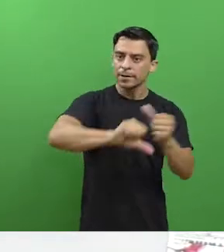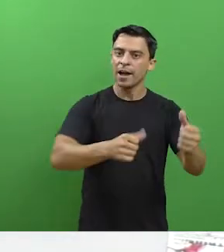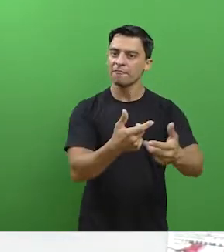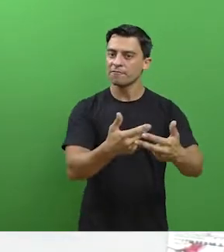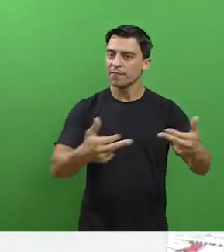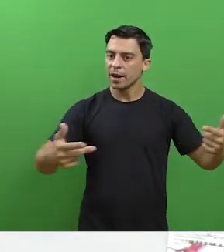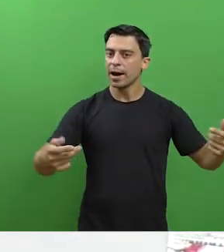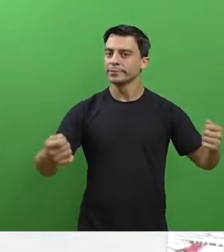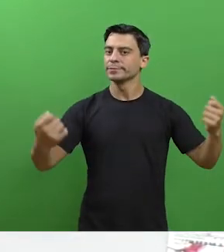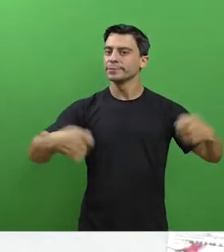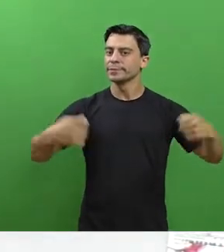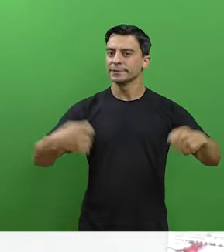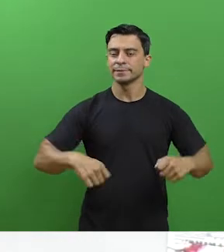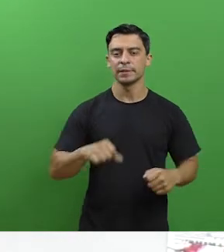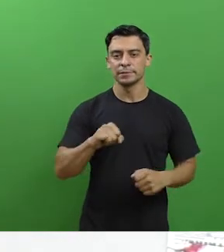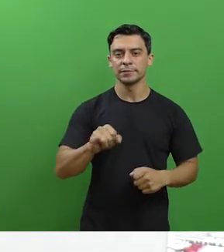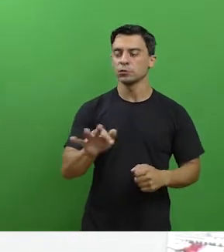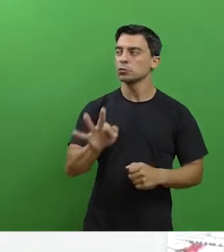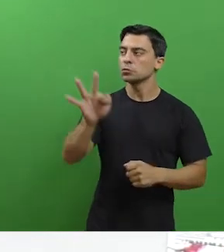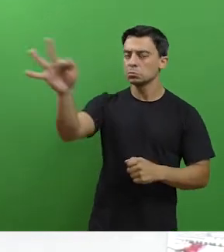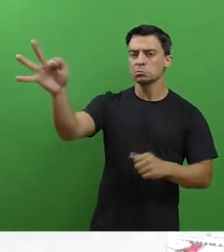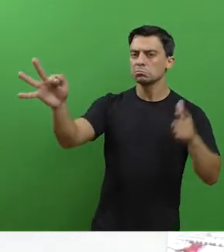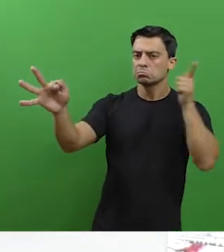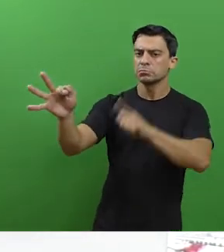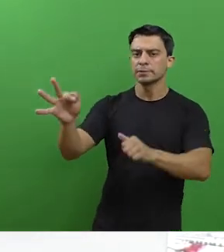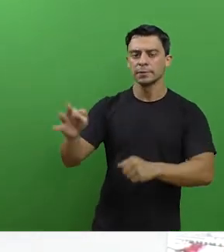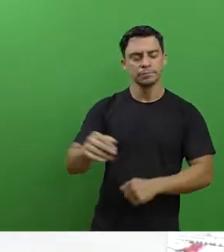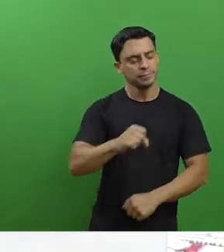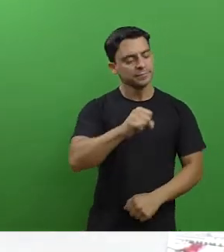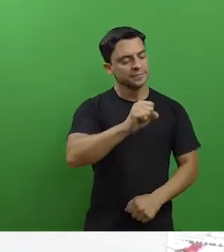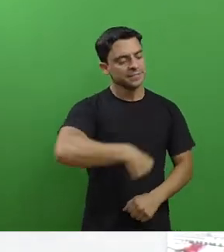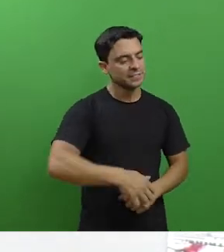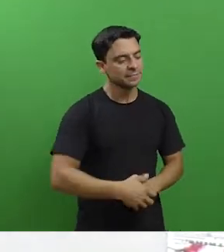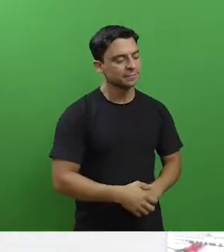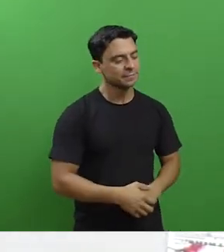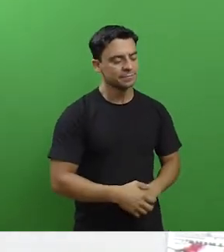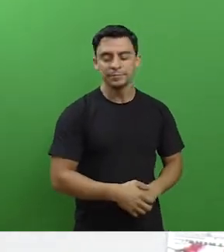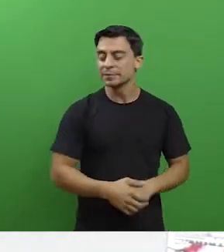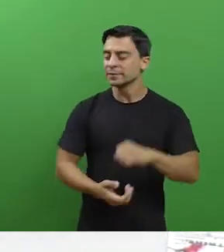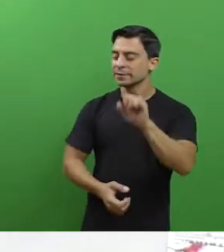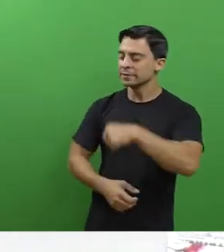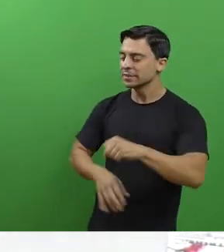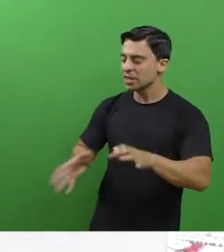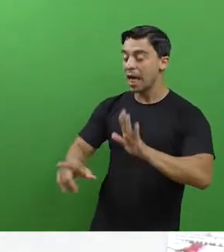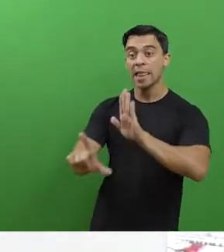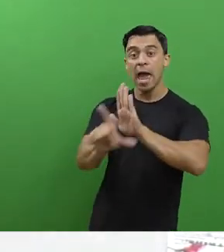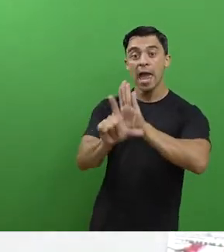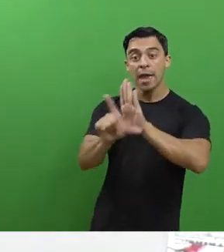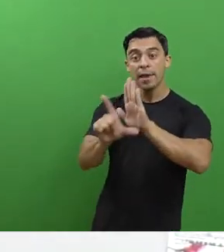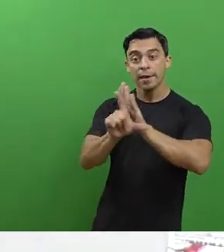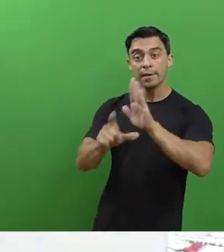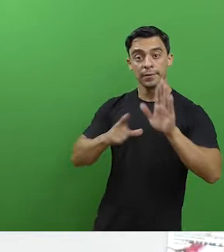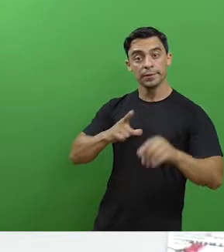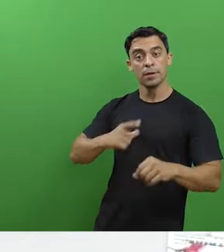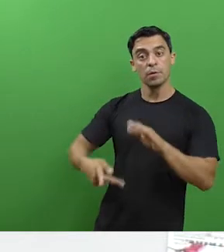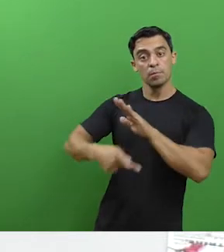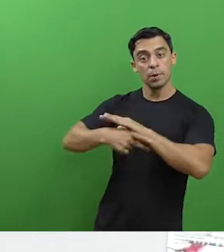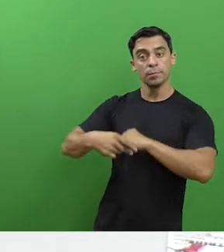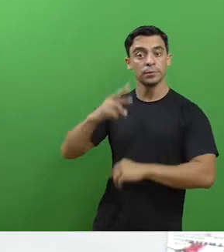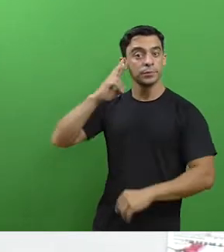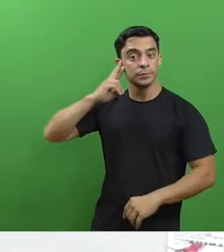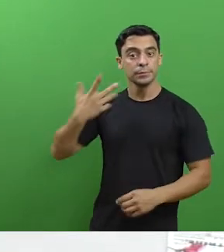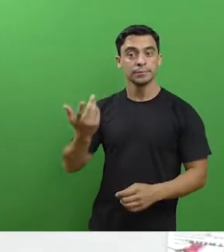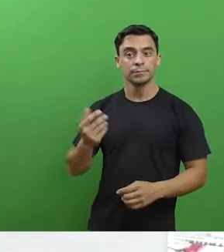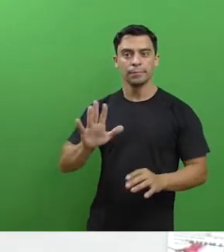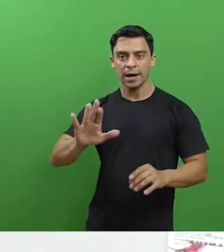chegar lá, Mas com certeza. aplicando, né? Tem a lei também, já foi criada uma lei para o surdo e assim por diante. Mas com o esforço